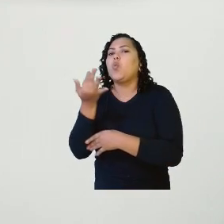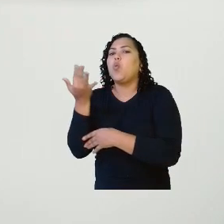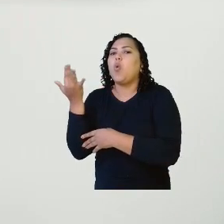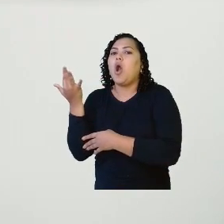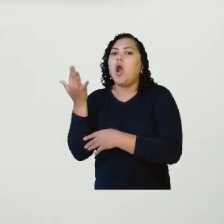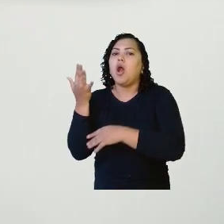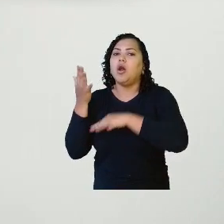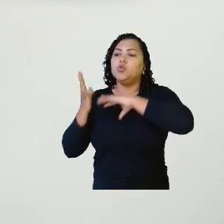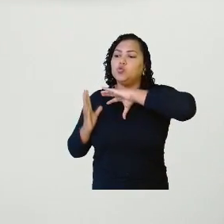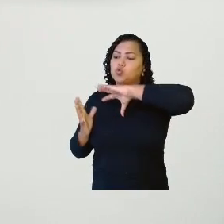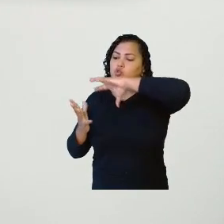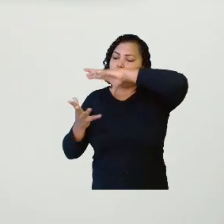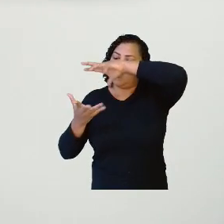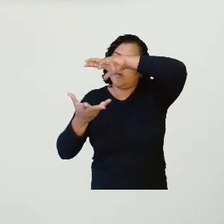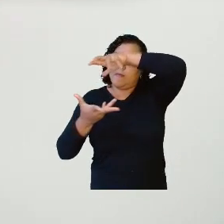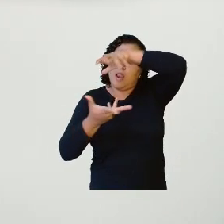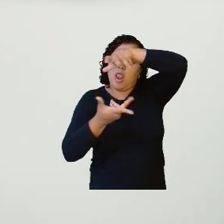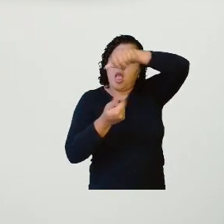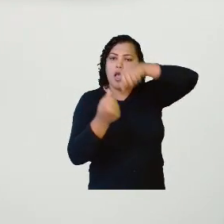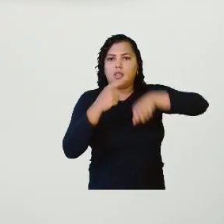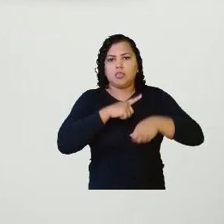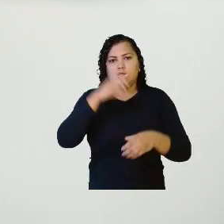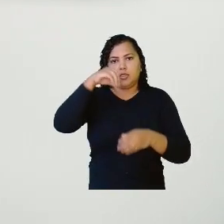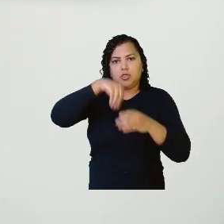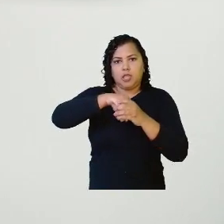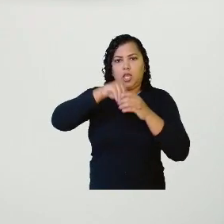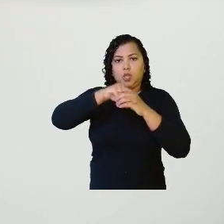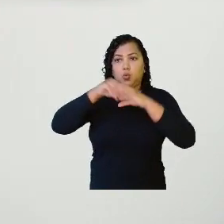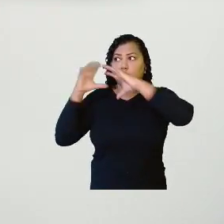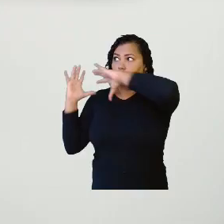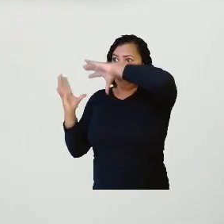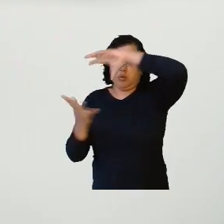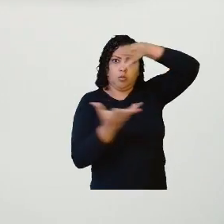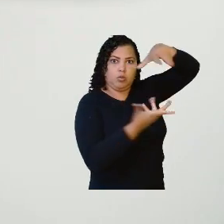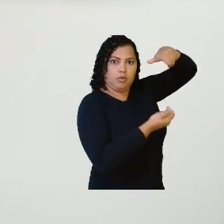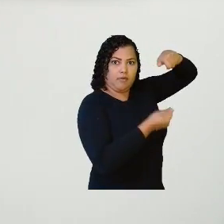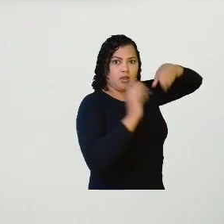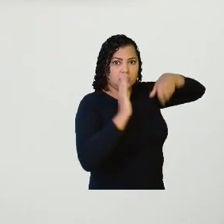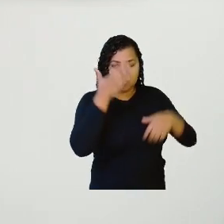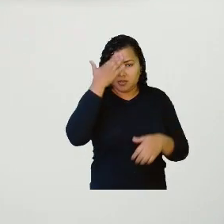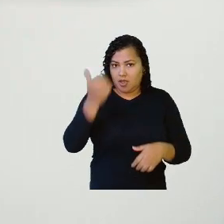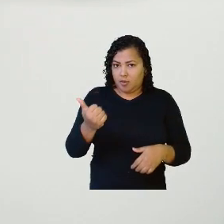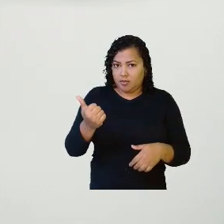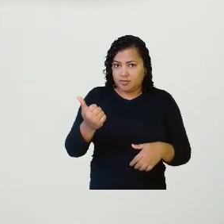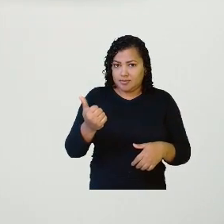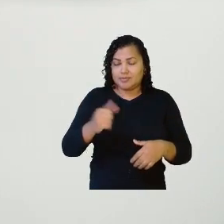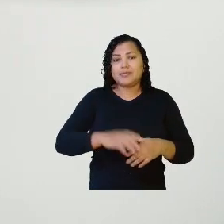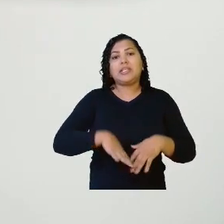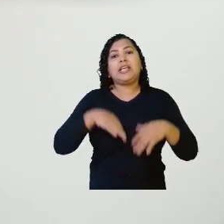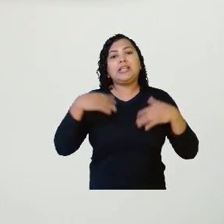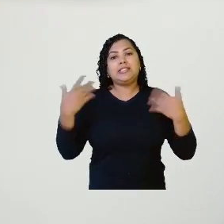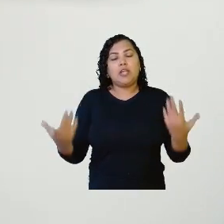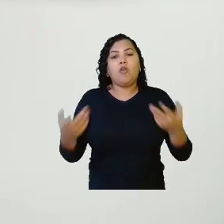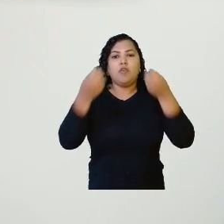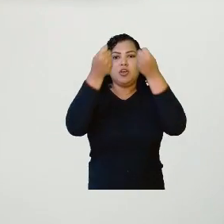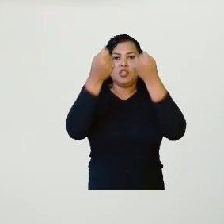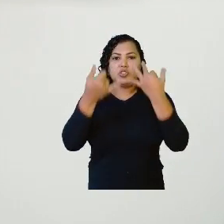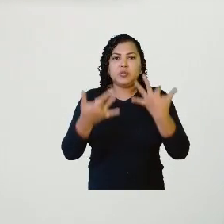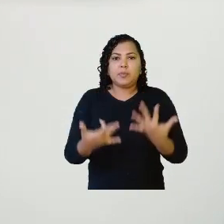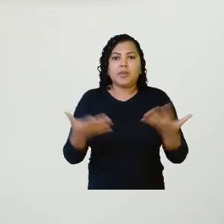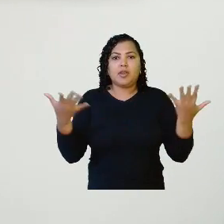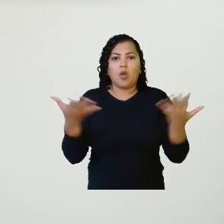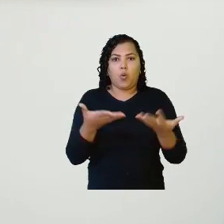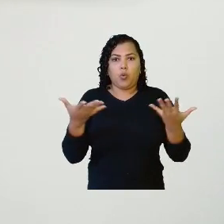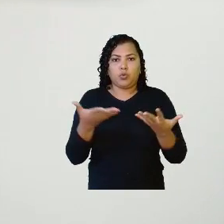planetas existem no universo? Olha só, A gente vai falar um pouco sobre isso hoje.